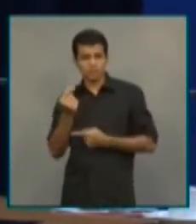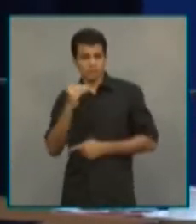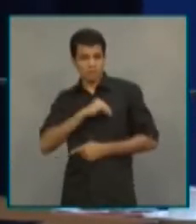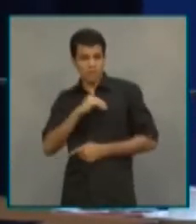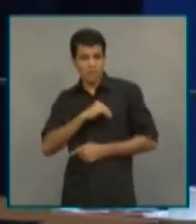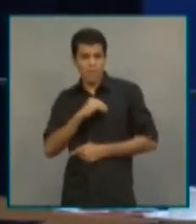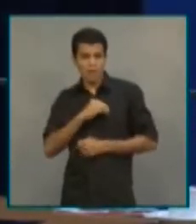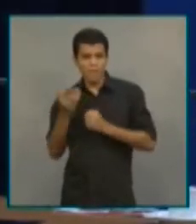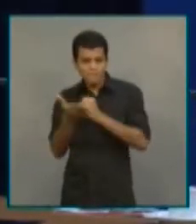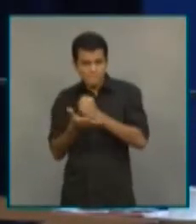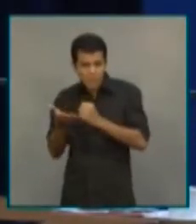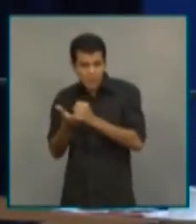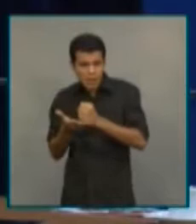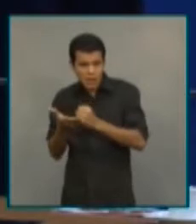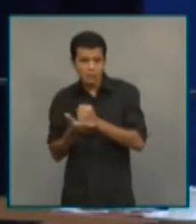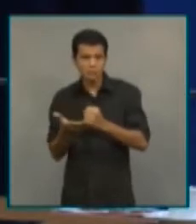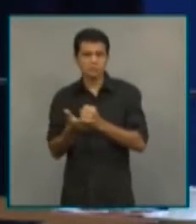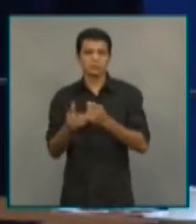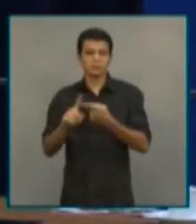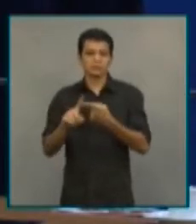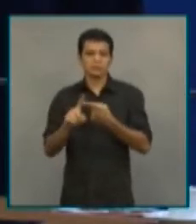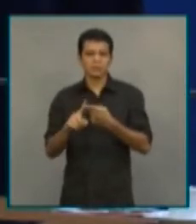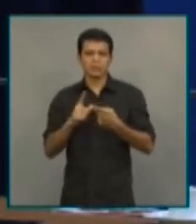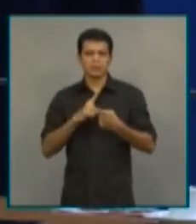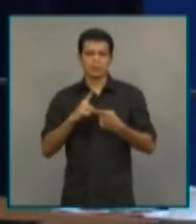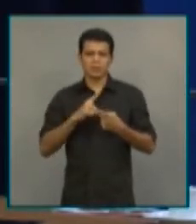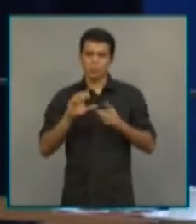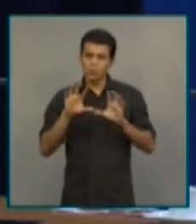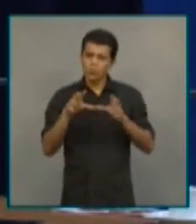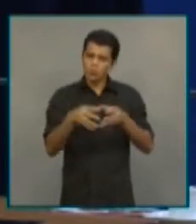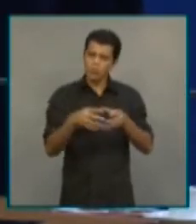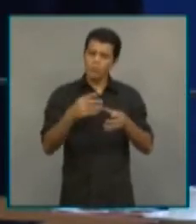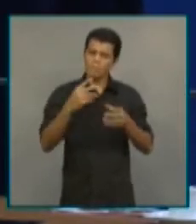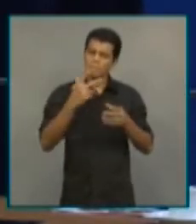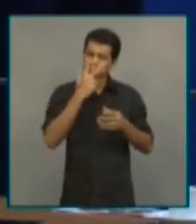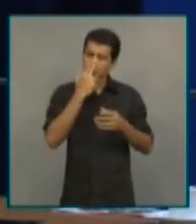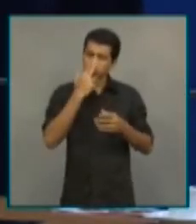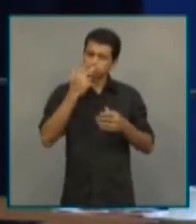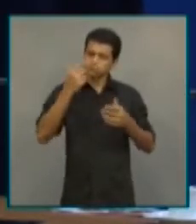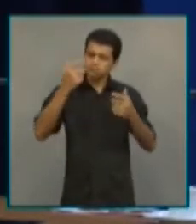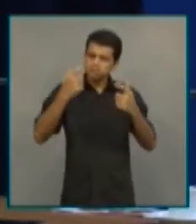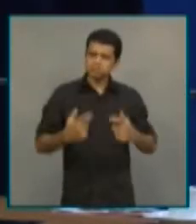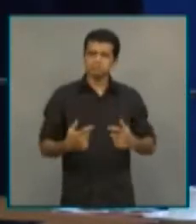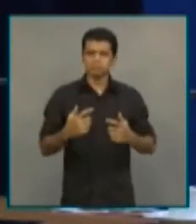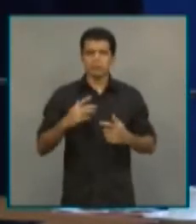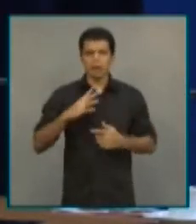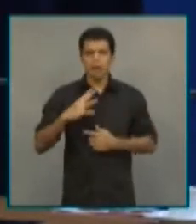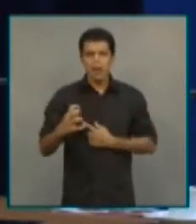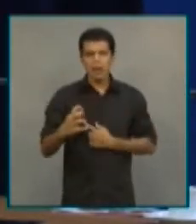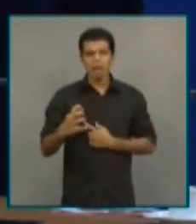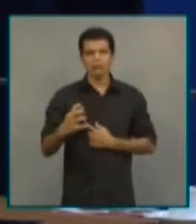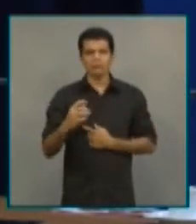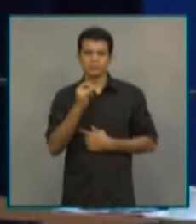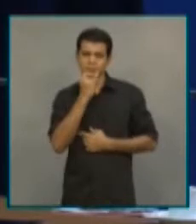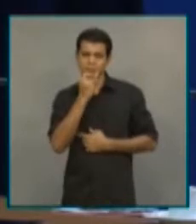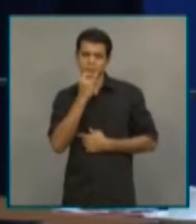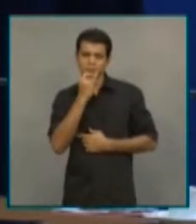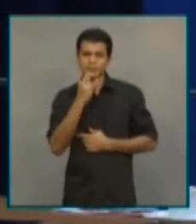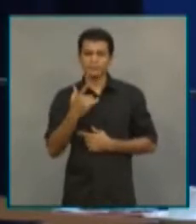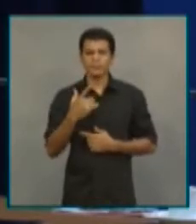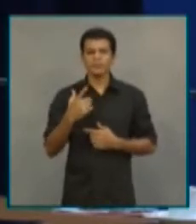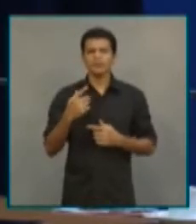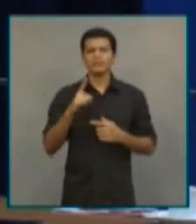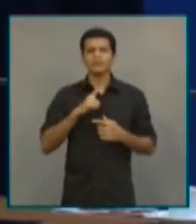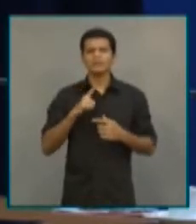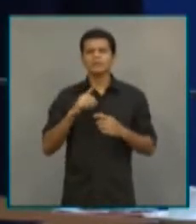escritórios com base no critério ético. Com base no critério ético. Aqueles escritórios que pagarem menos do que aquele